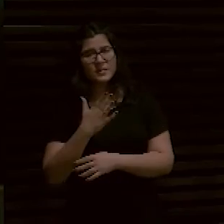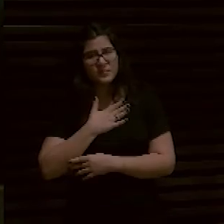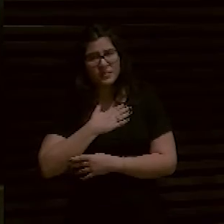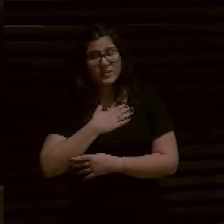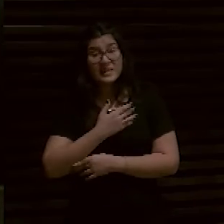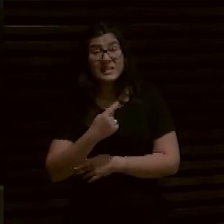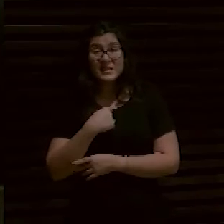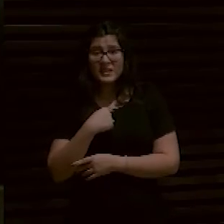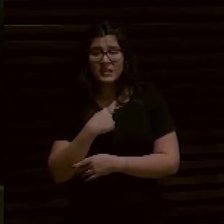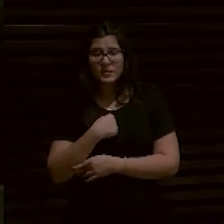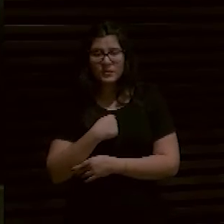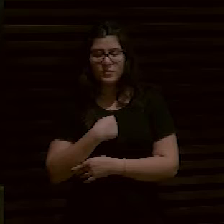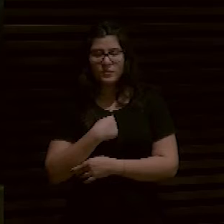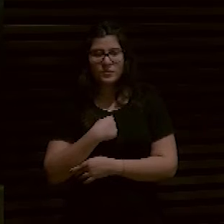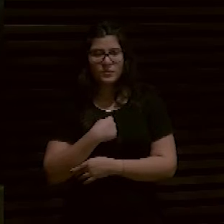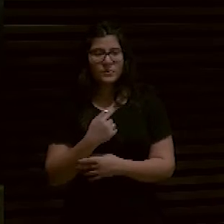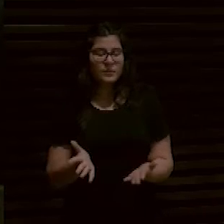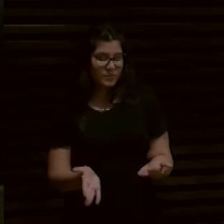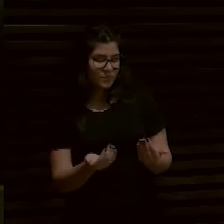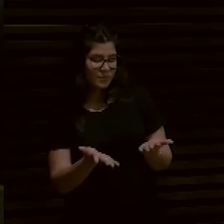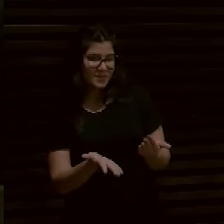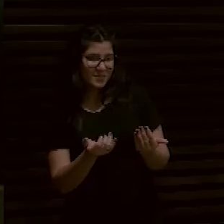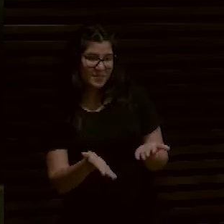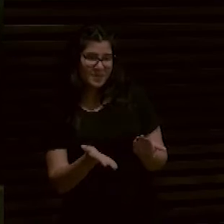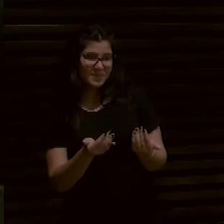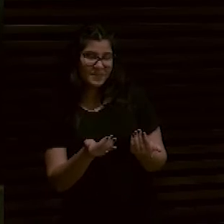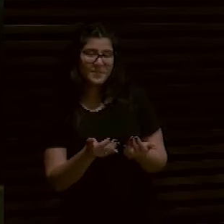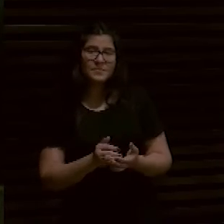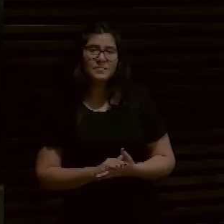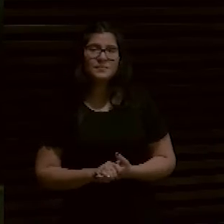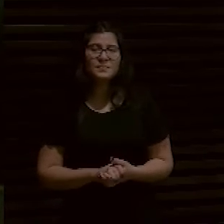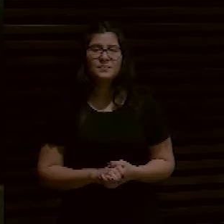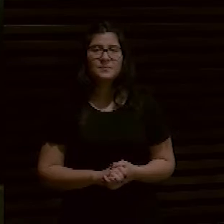eu o aliviarei.